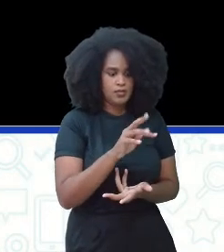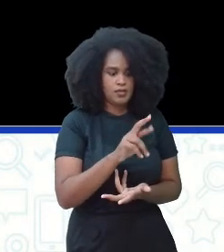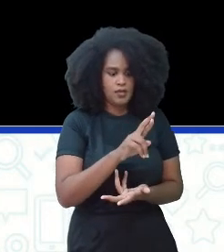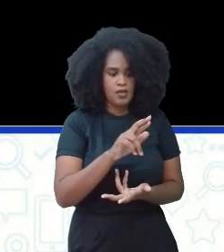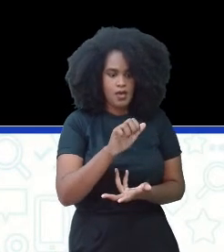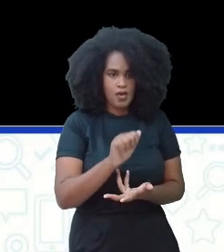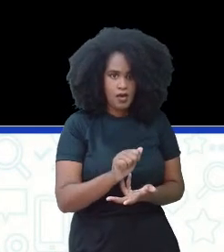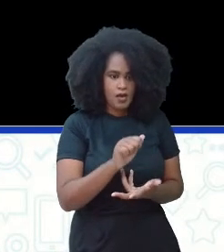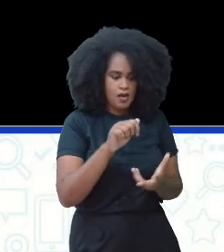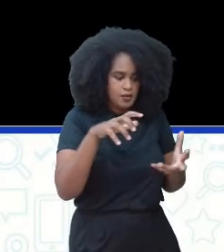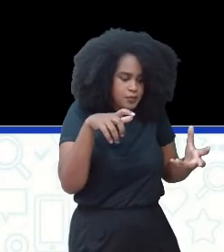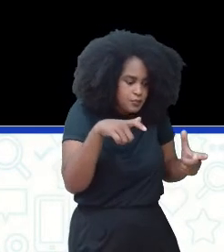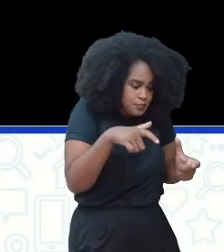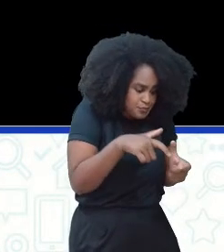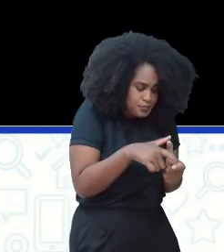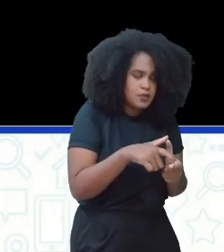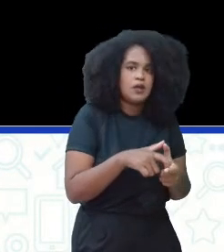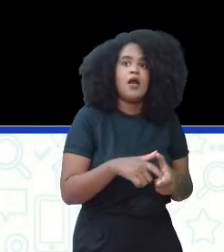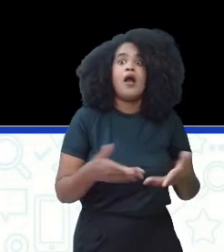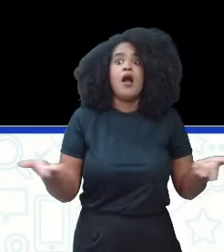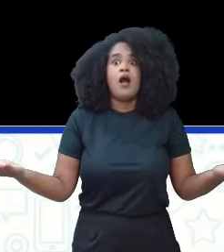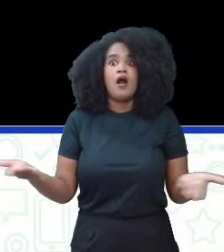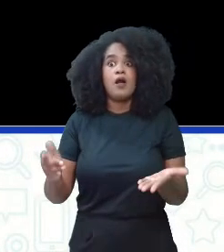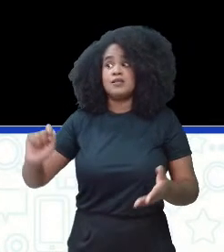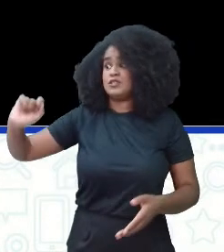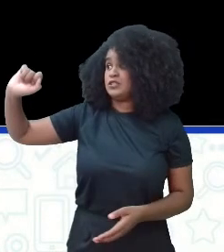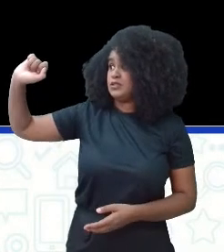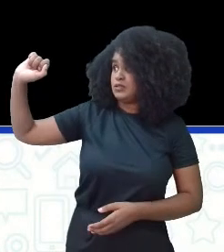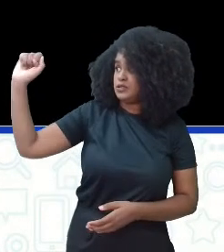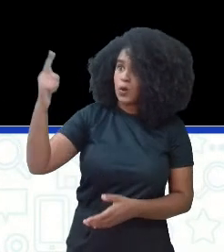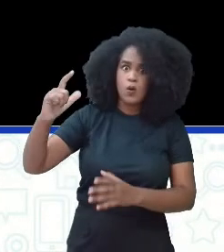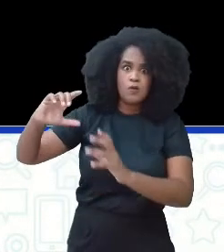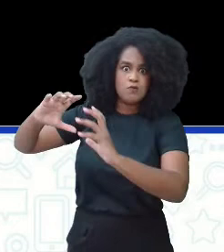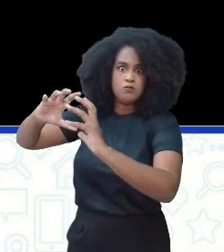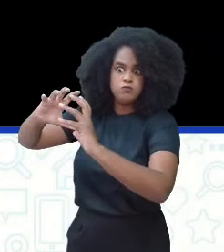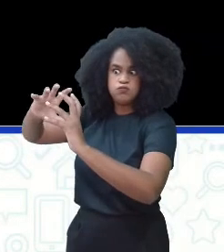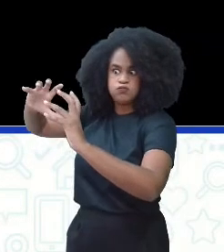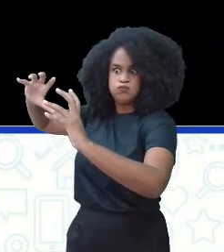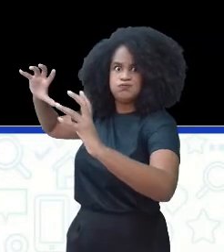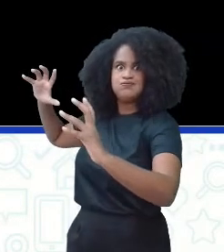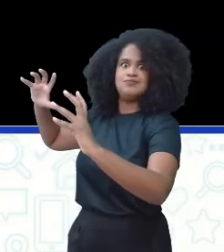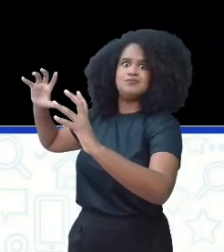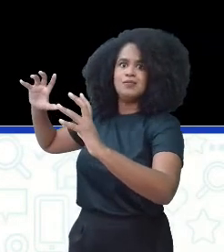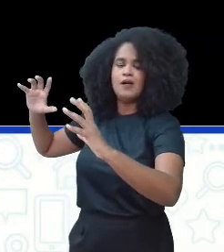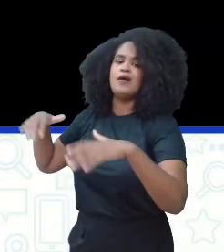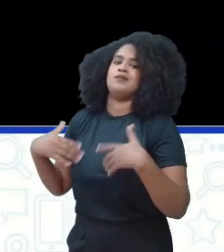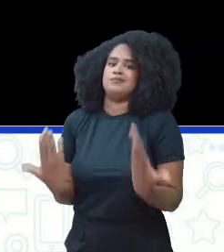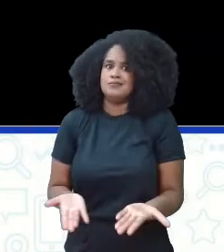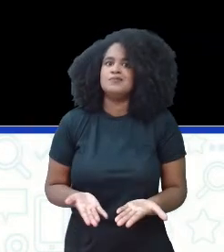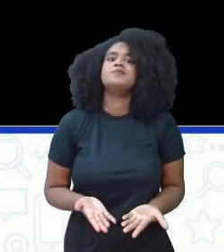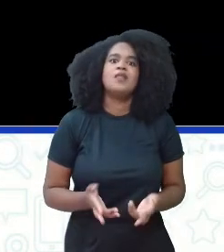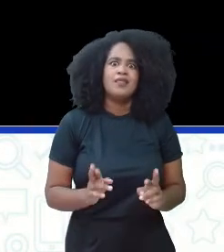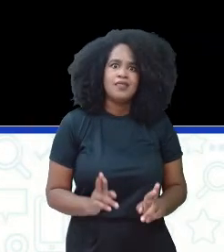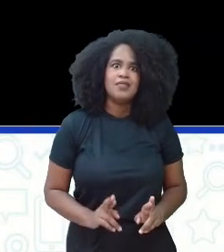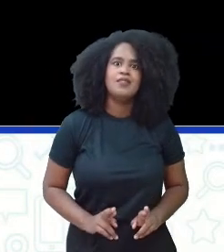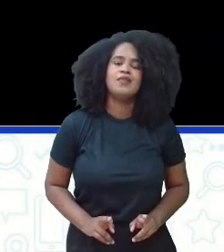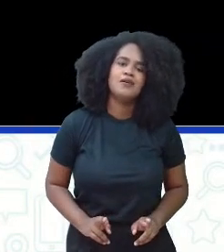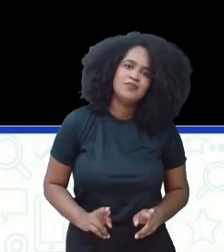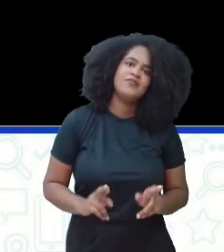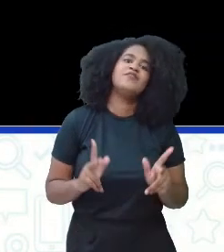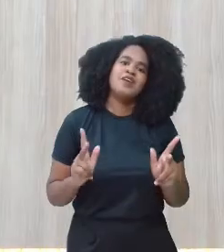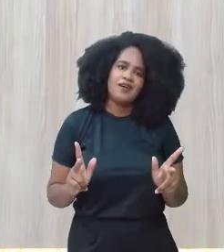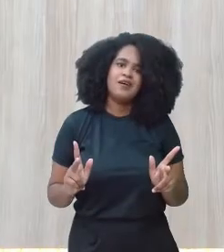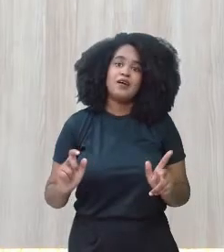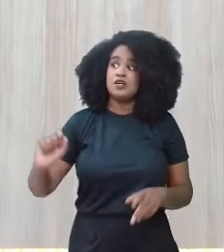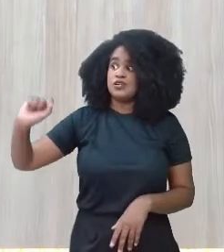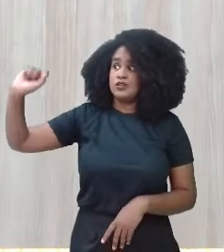Pronto, temos o Sol. Então, se a gente tem essa desproporcionalidade, porque é bem diferente, né? O tamanho